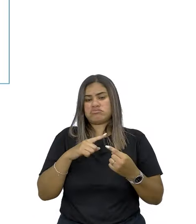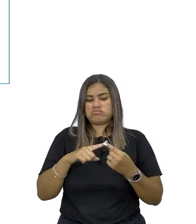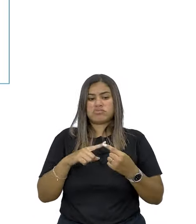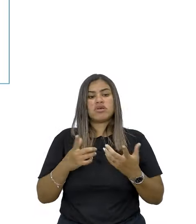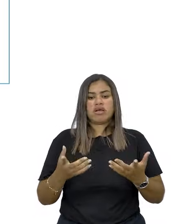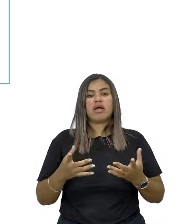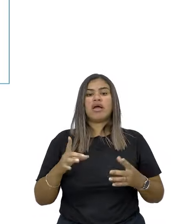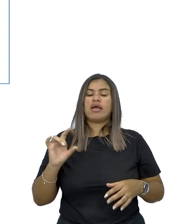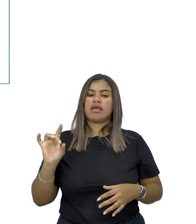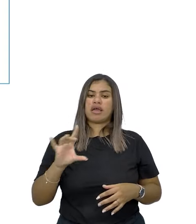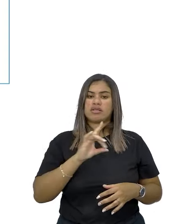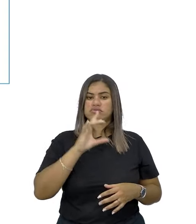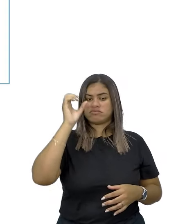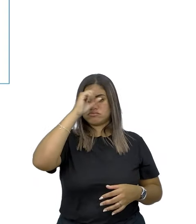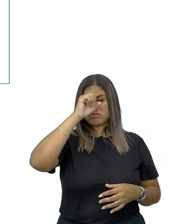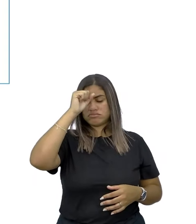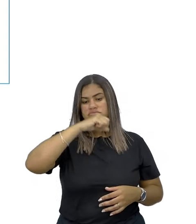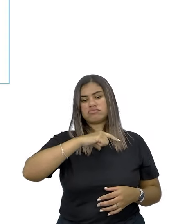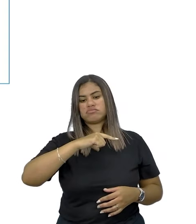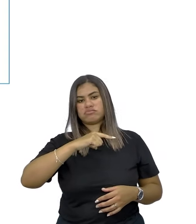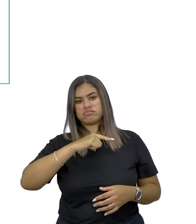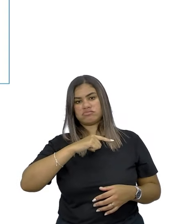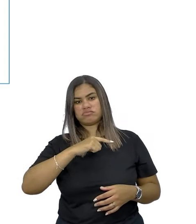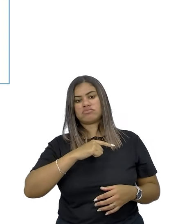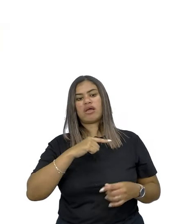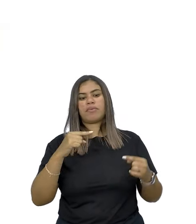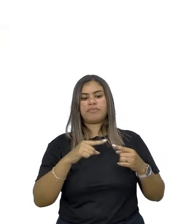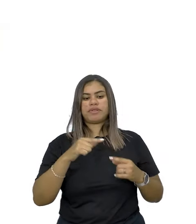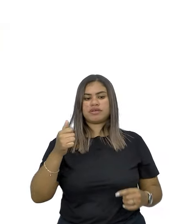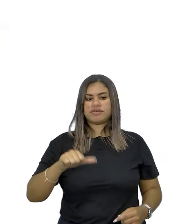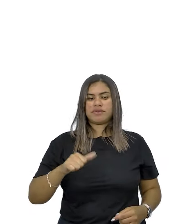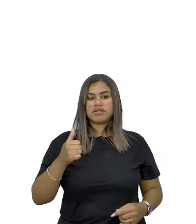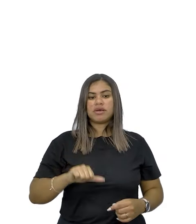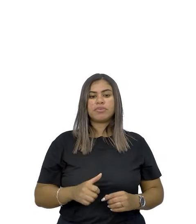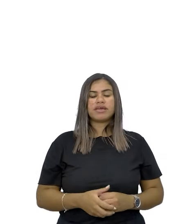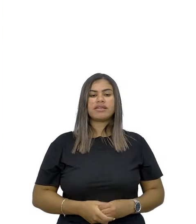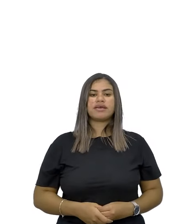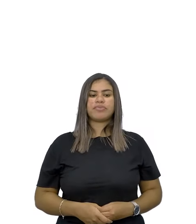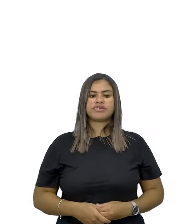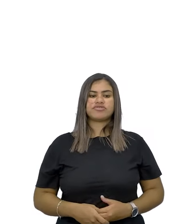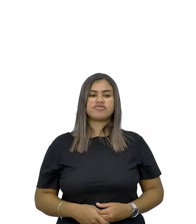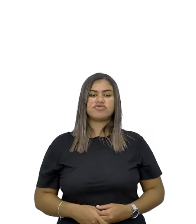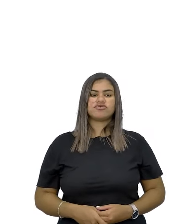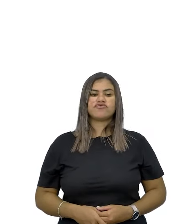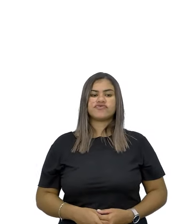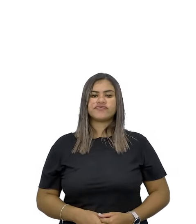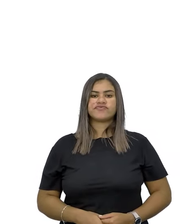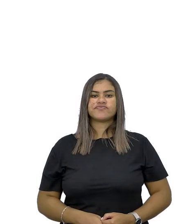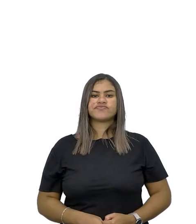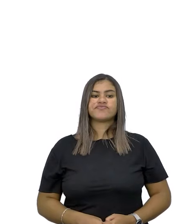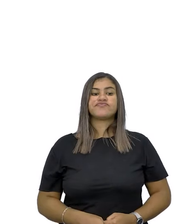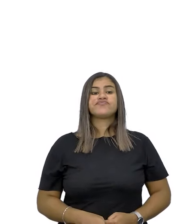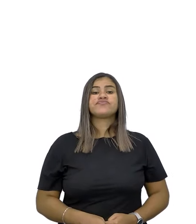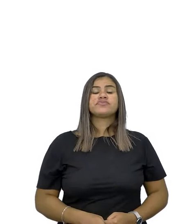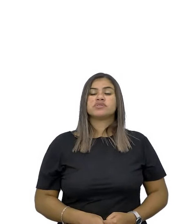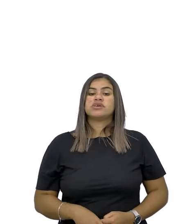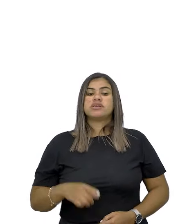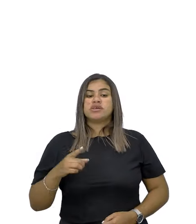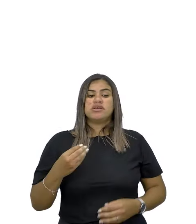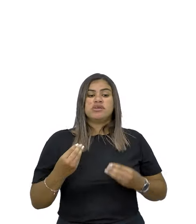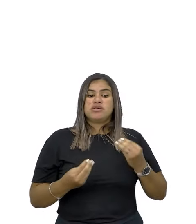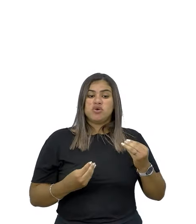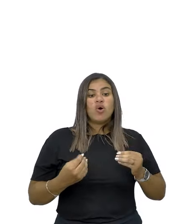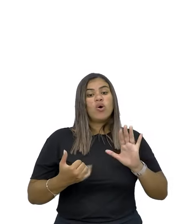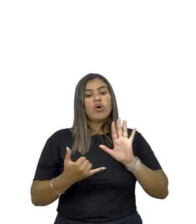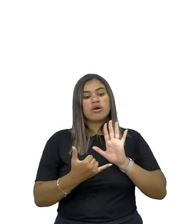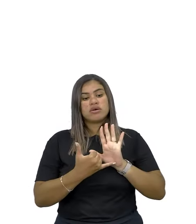vou verificar o aprendizado? Meios da nossa avaliação. Bom, e aí, o que a gente vai fazer? A definição dos indicadores,